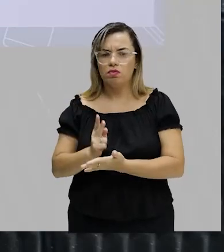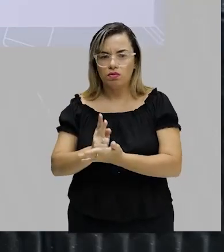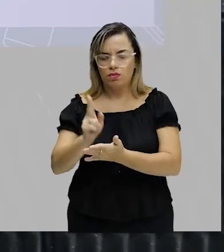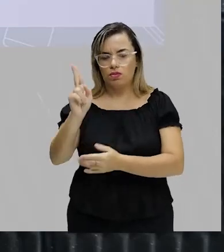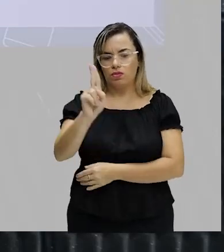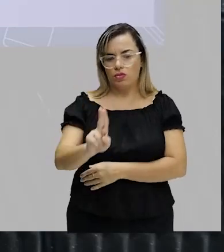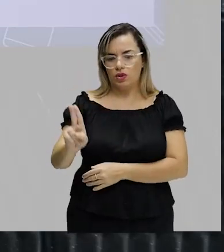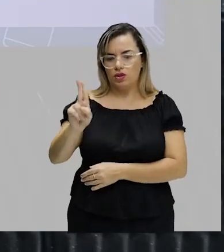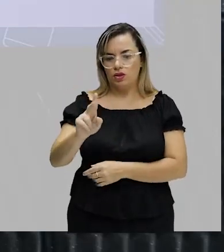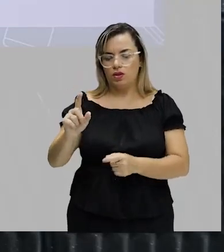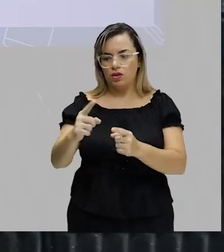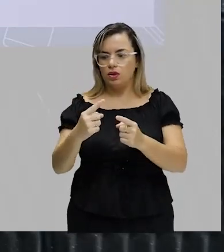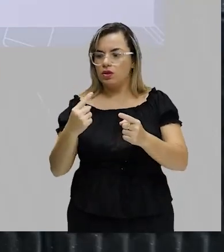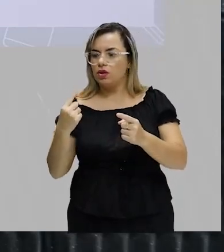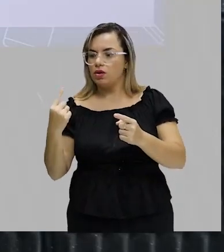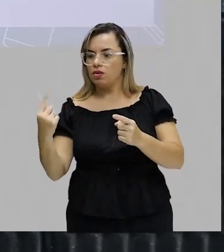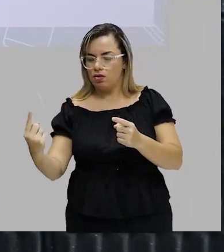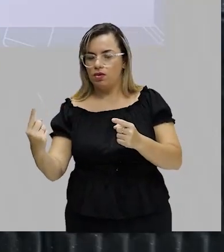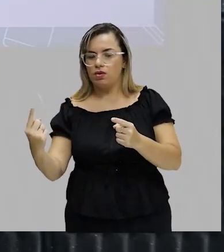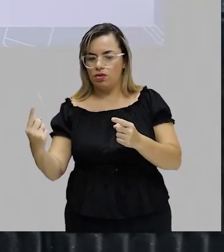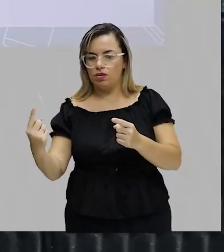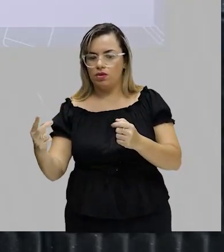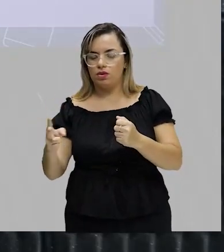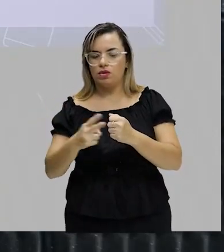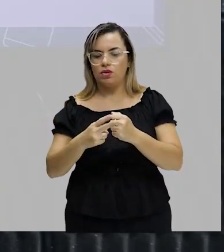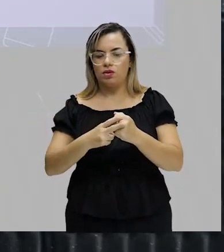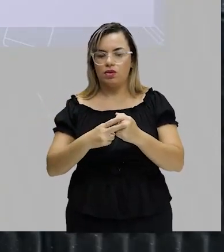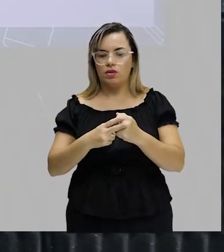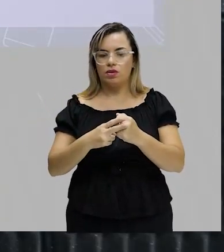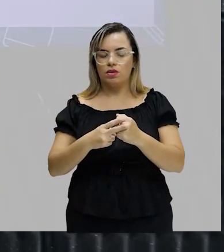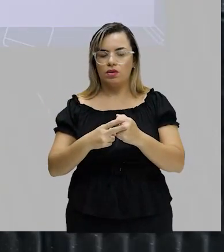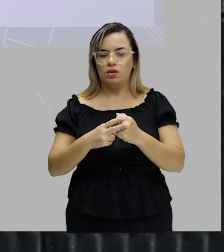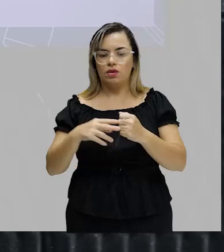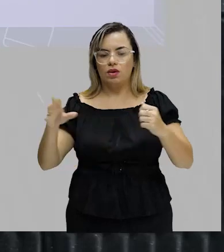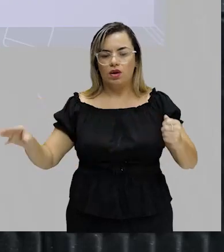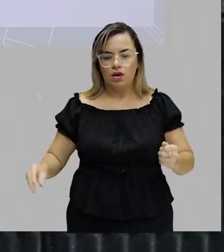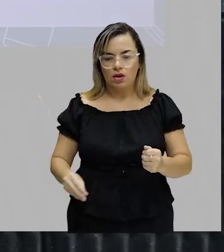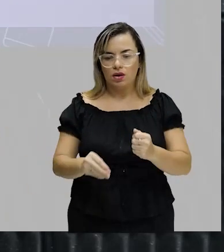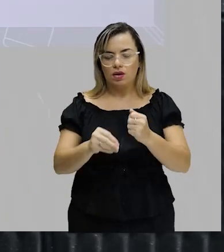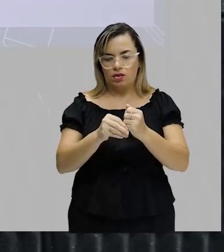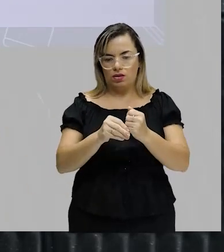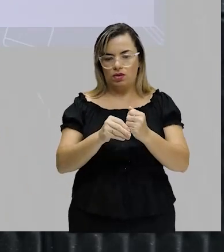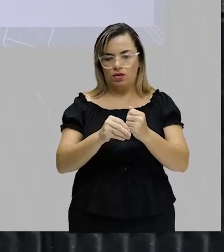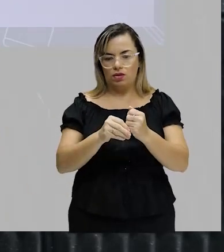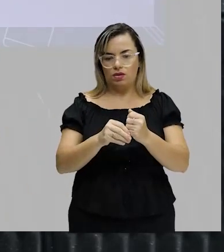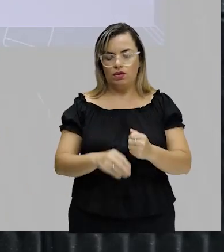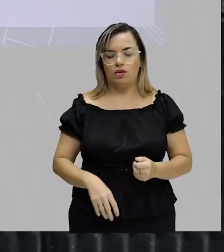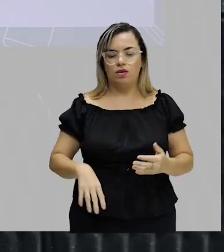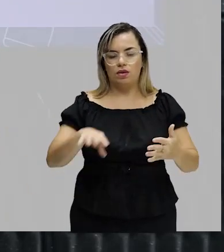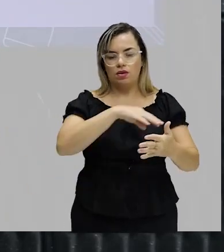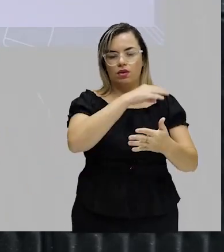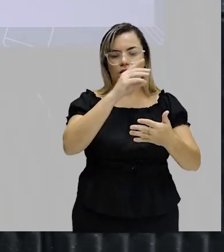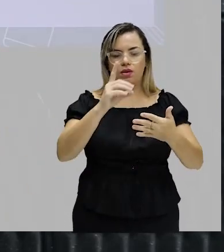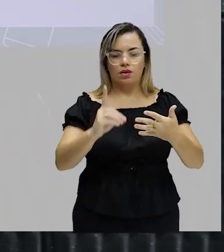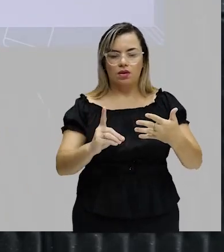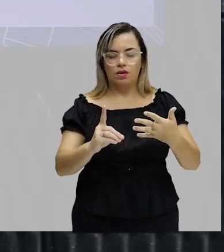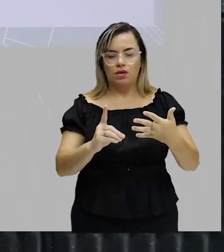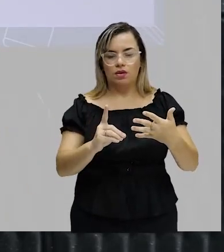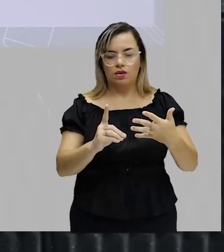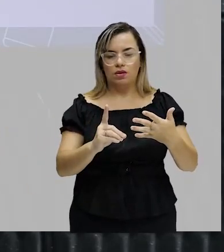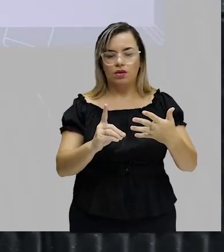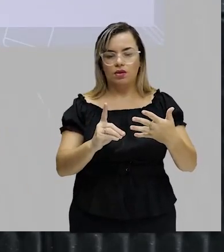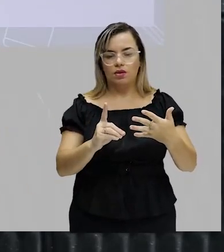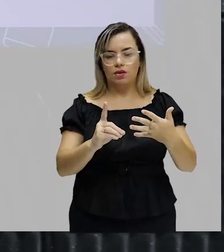do verbo auxiliar, e aí eu posso fazer as contrações. No exemplo da letra D, eu tenho has not